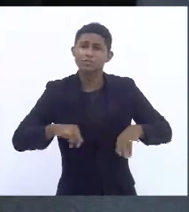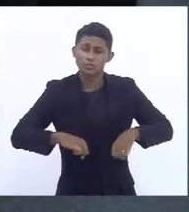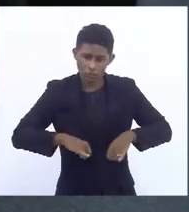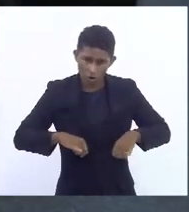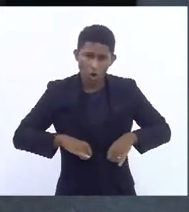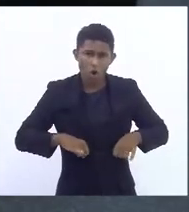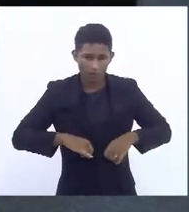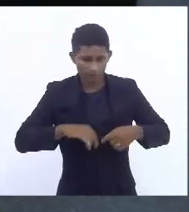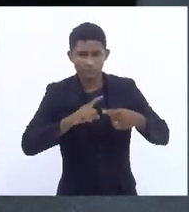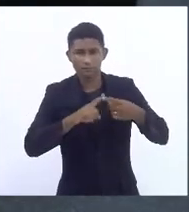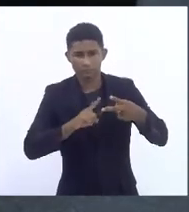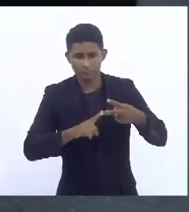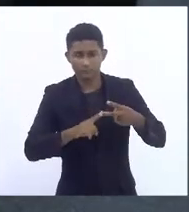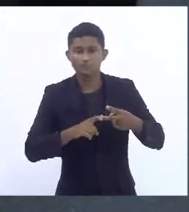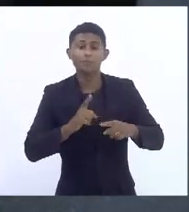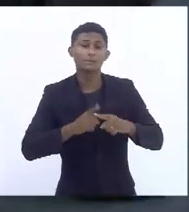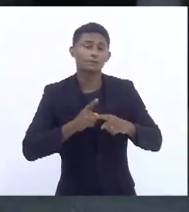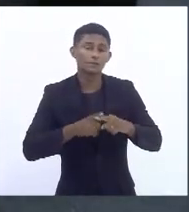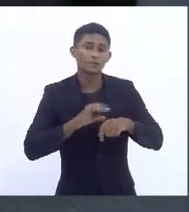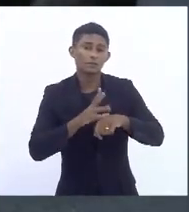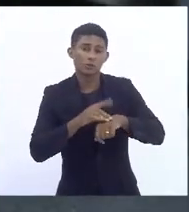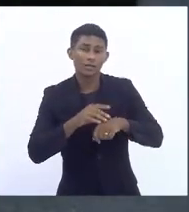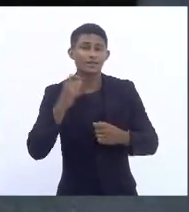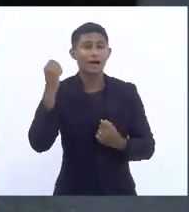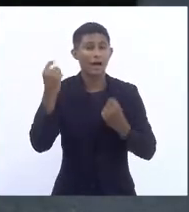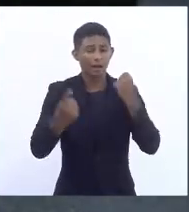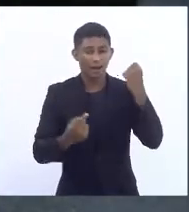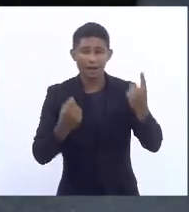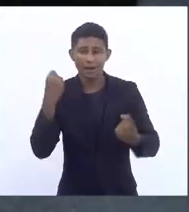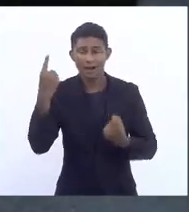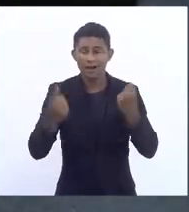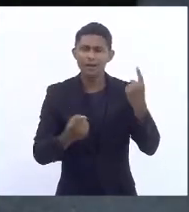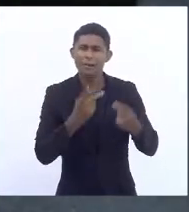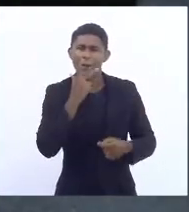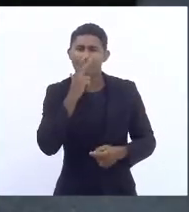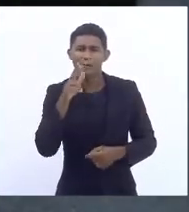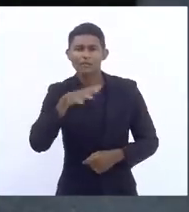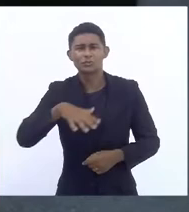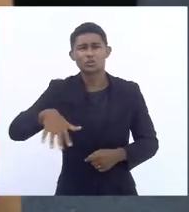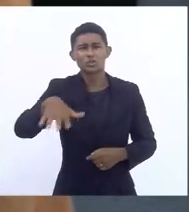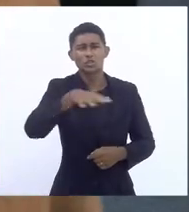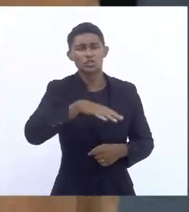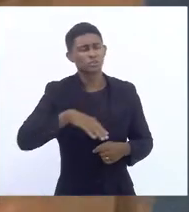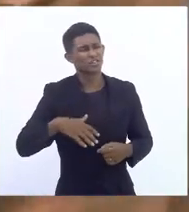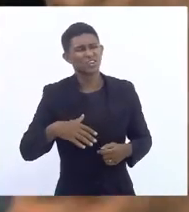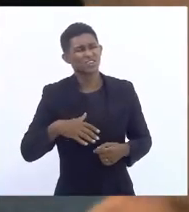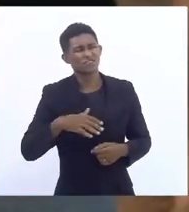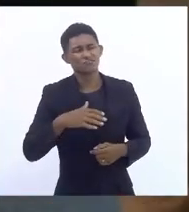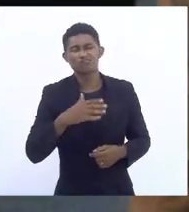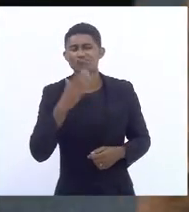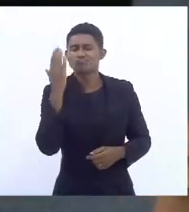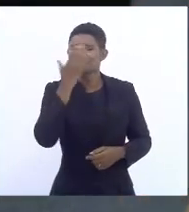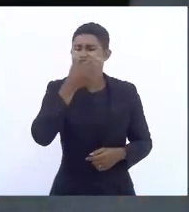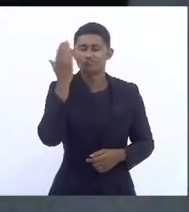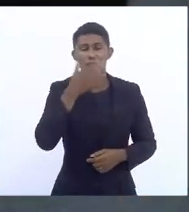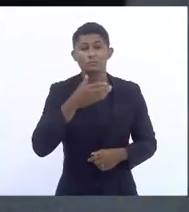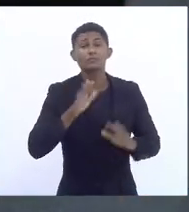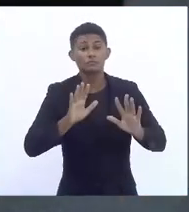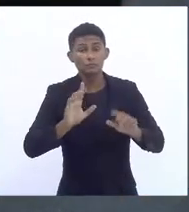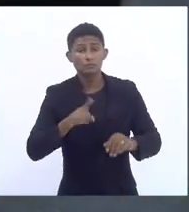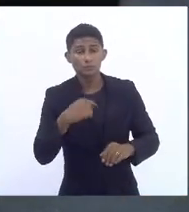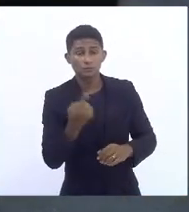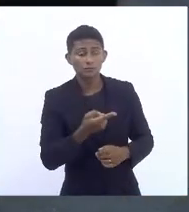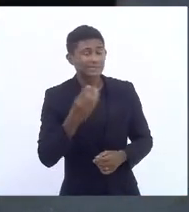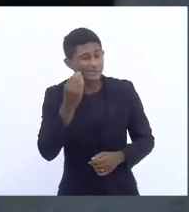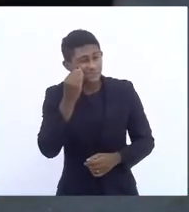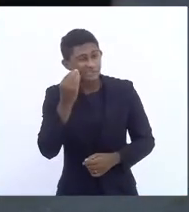senhor presidente, as doenças raras, elas podem ser não aparentes, e a gente tem tentado criar mecanismos de